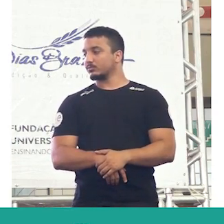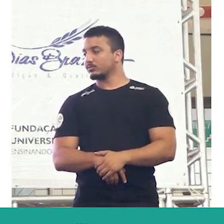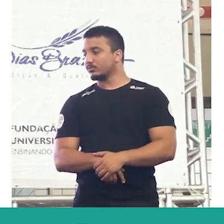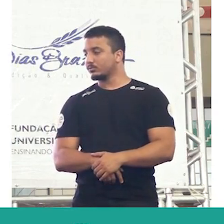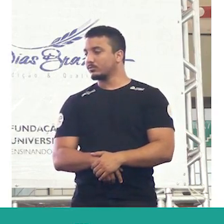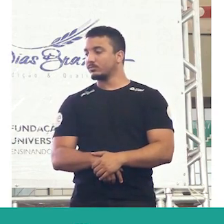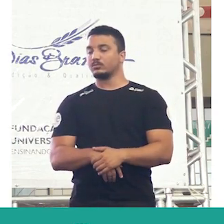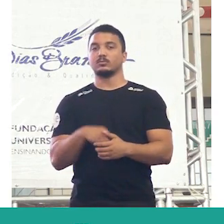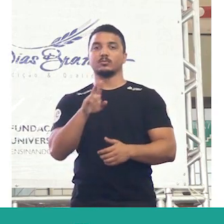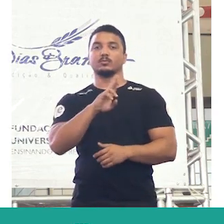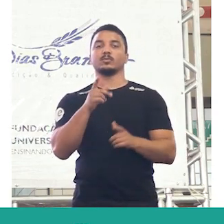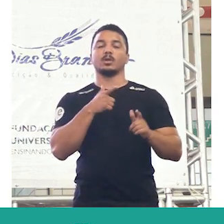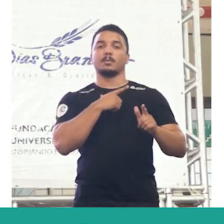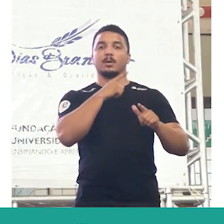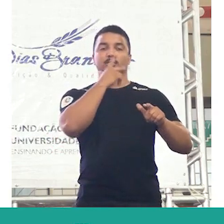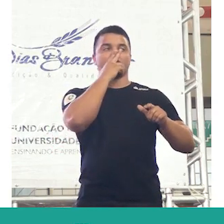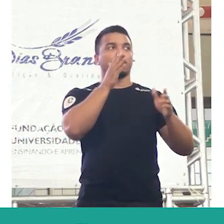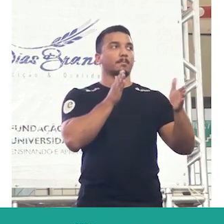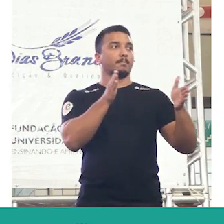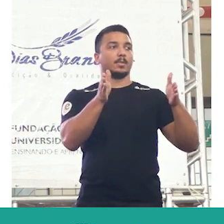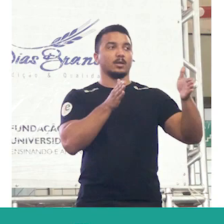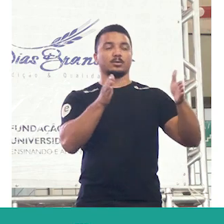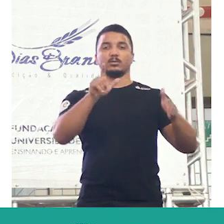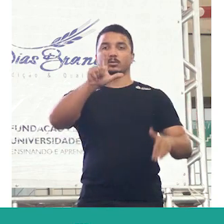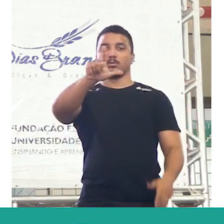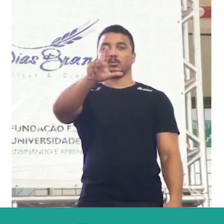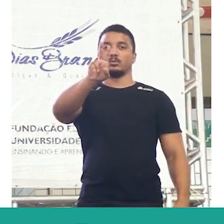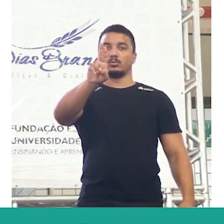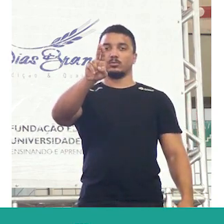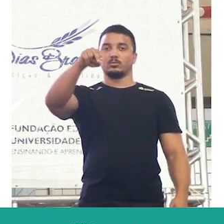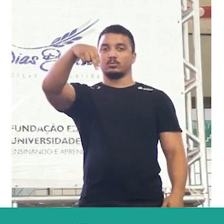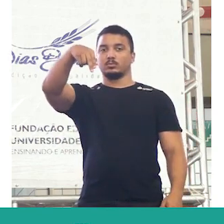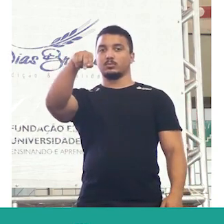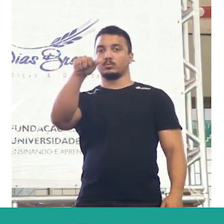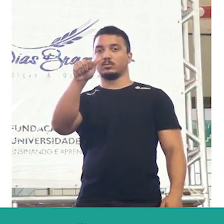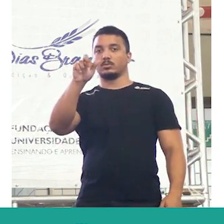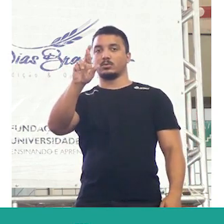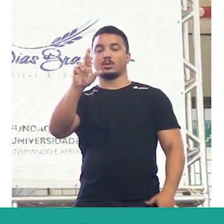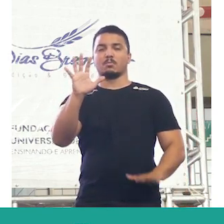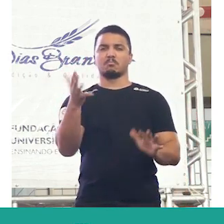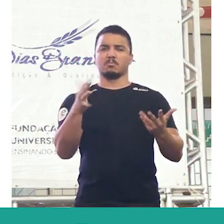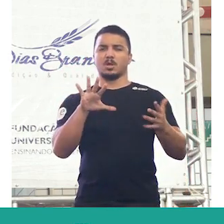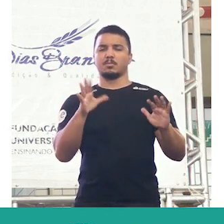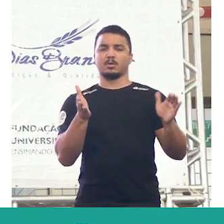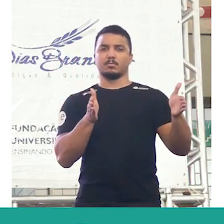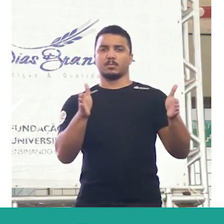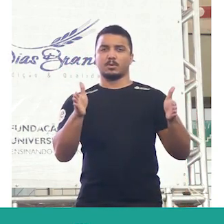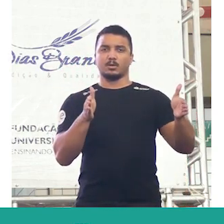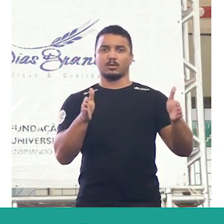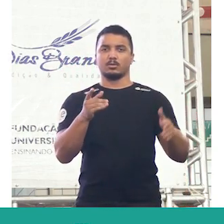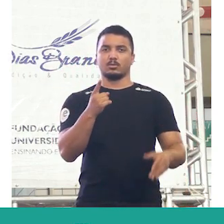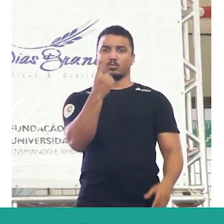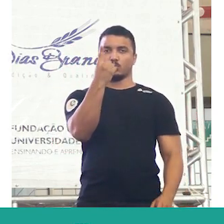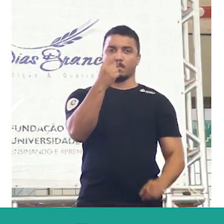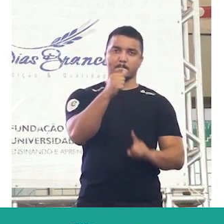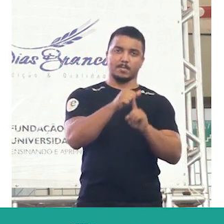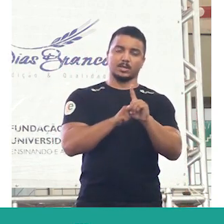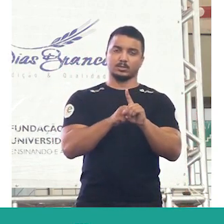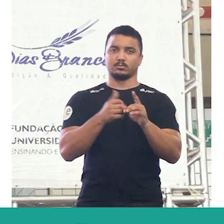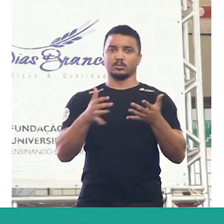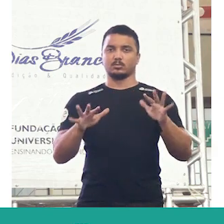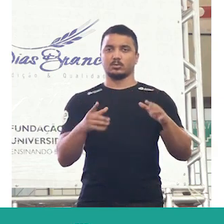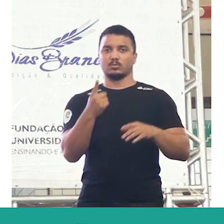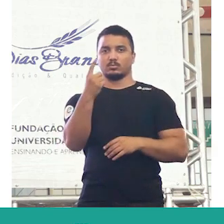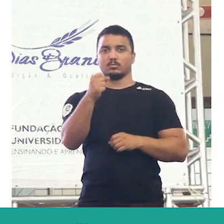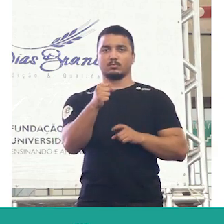volta para 1, a gente chama isso de período lunar, que dura aproximadamente 1